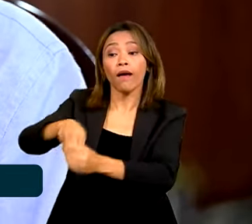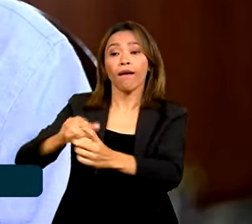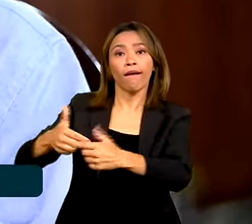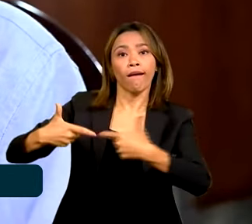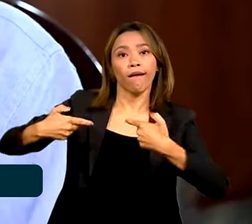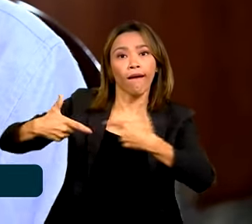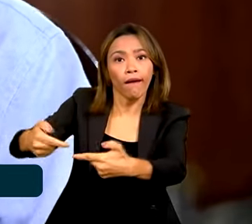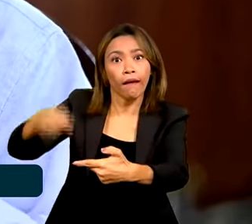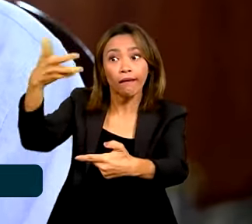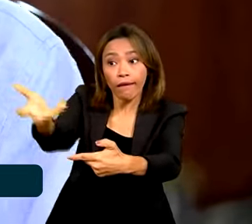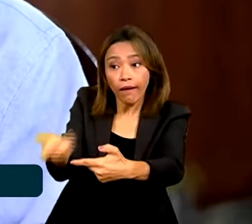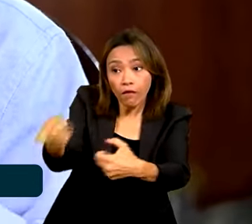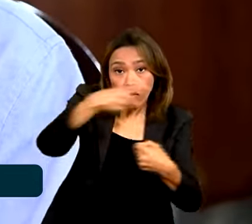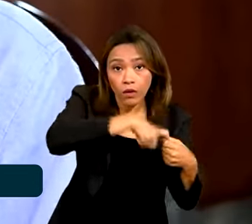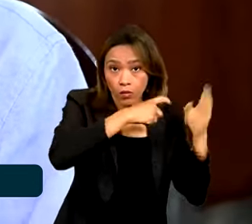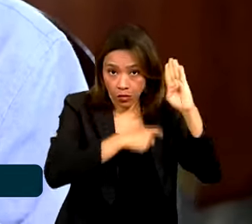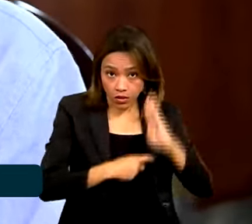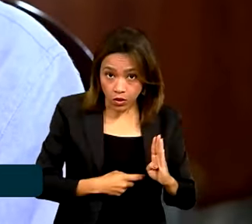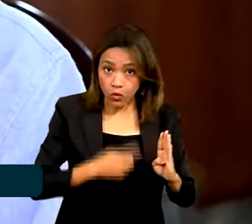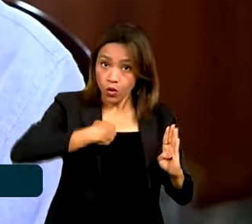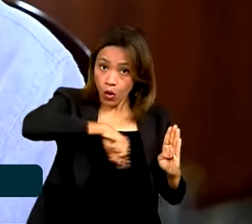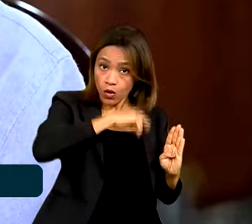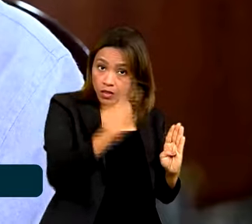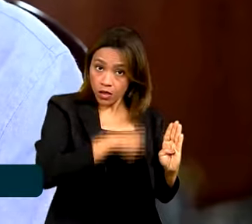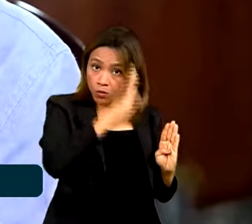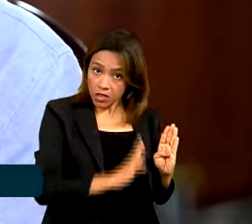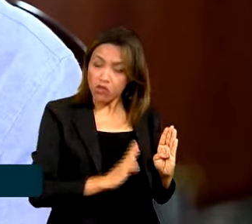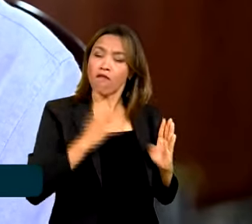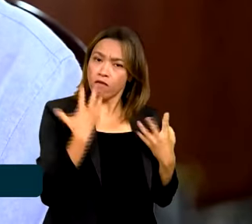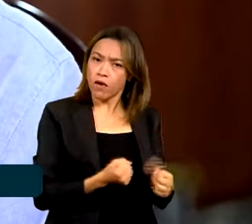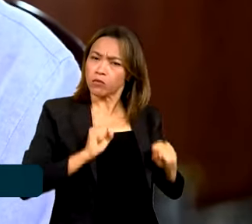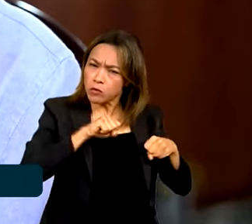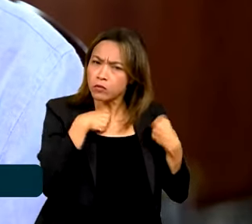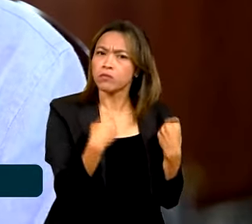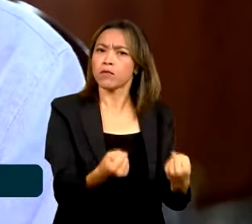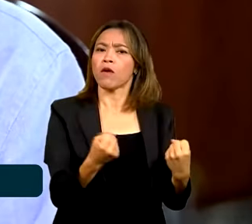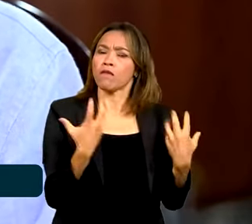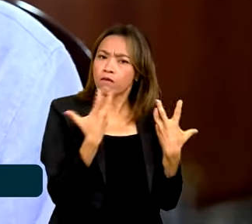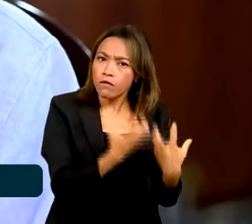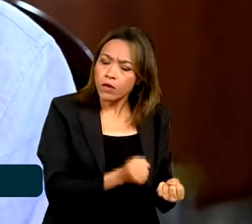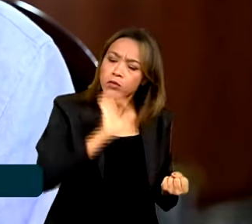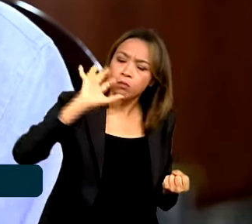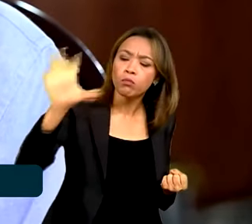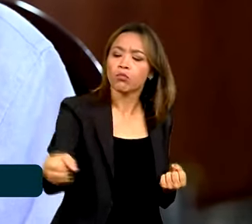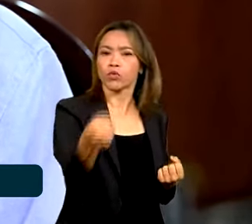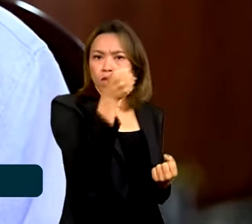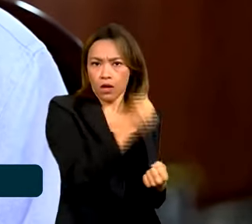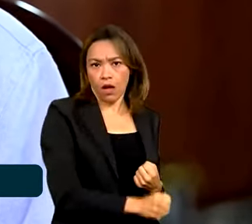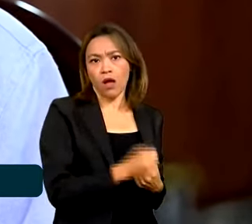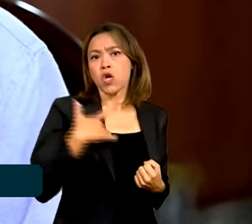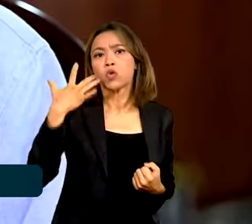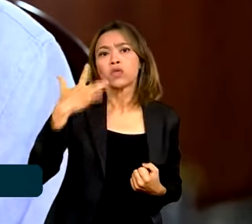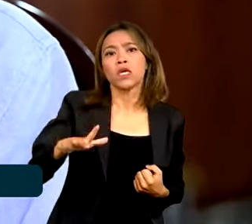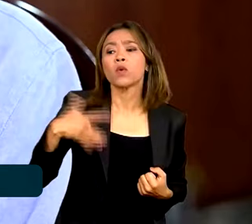Brasil nós não mediremos esforço nós iremos buscar eu não quero saber de Que partido as pessoas